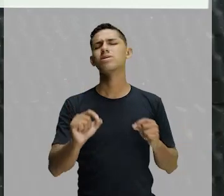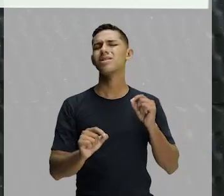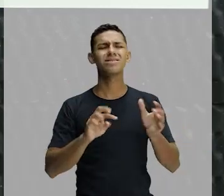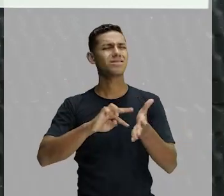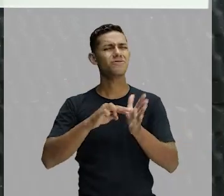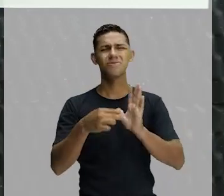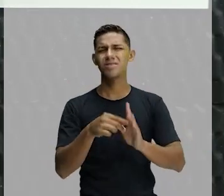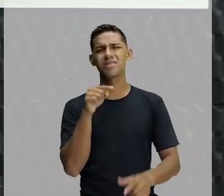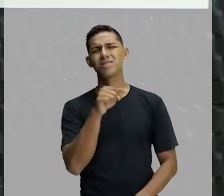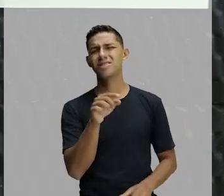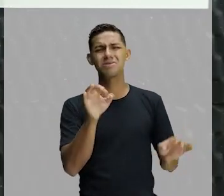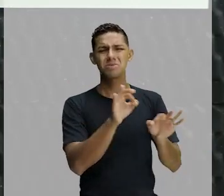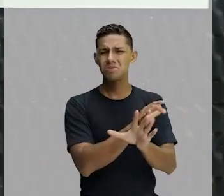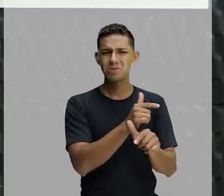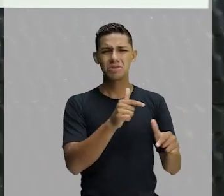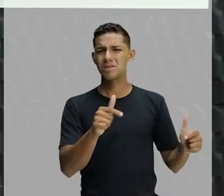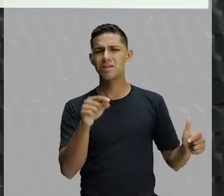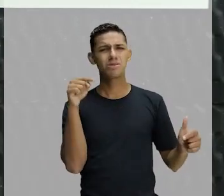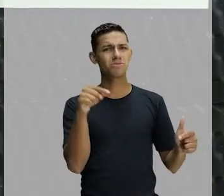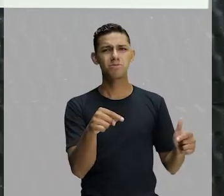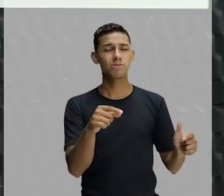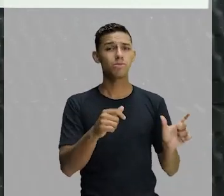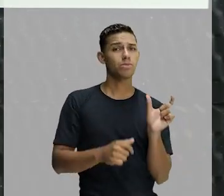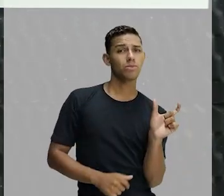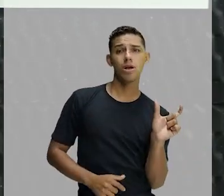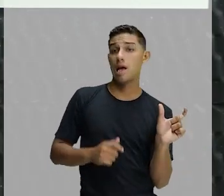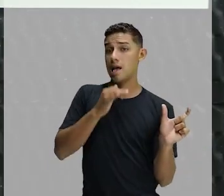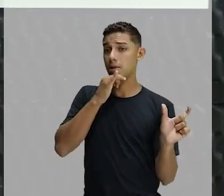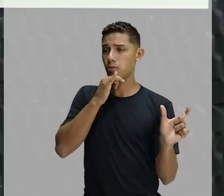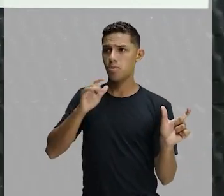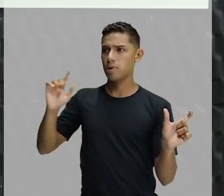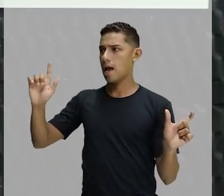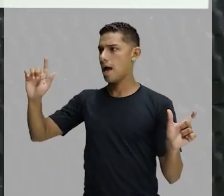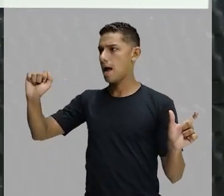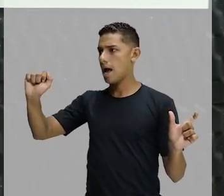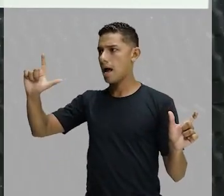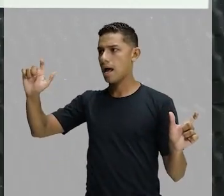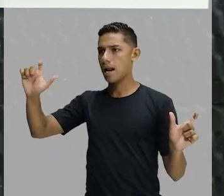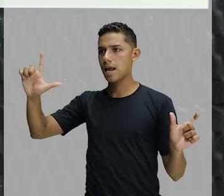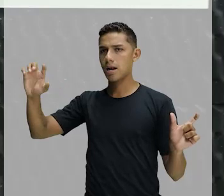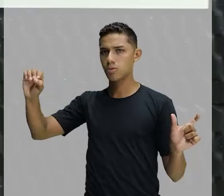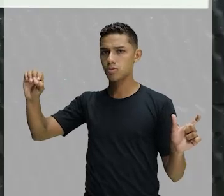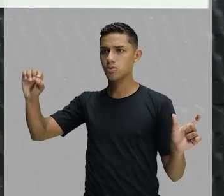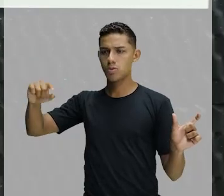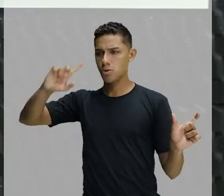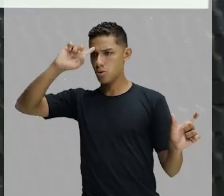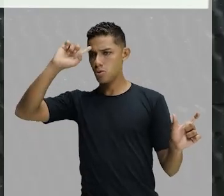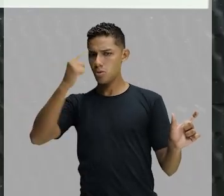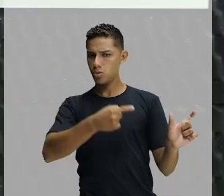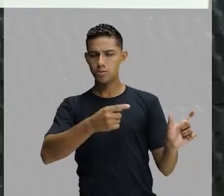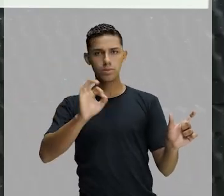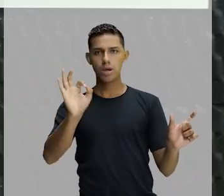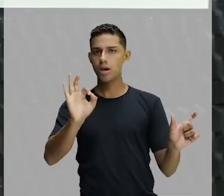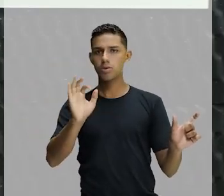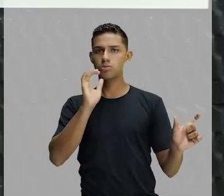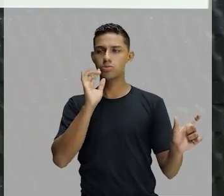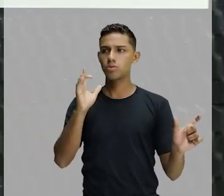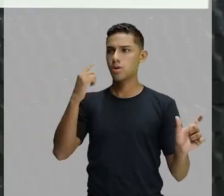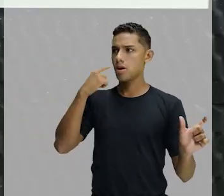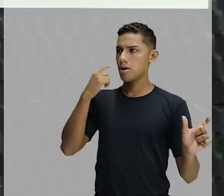incompleta? Como o próprio nome já diz, nós não vamos ter um alelo que vai ser dominante sobre o outro. Ele vai